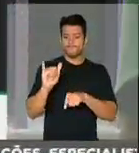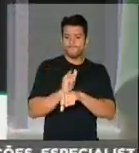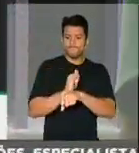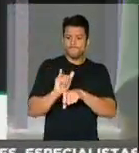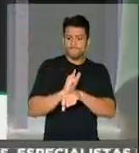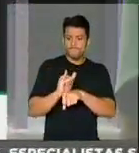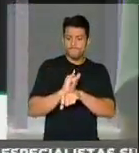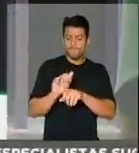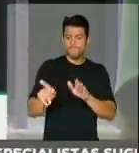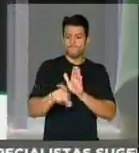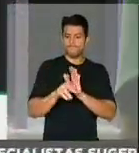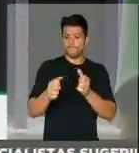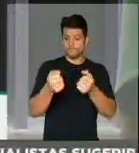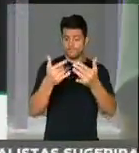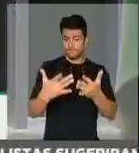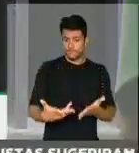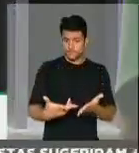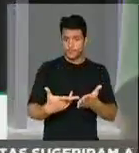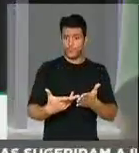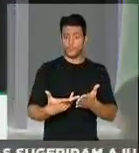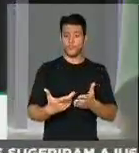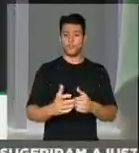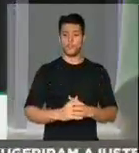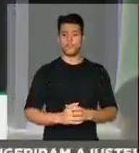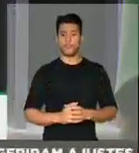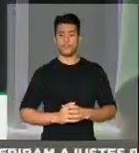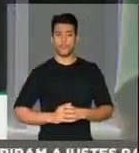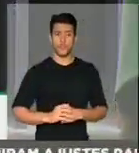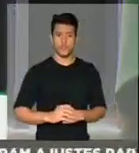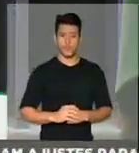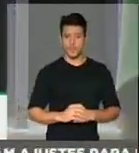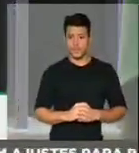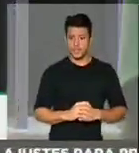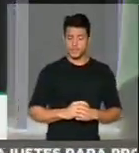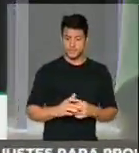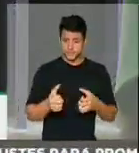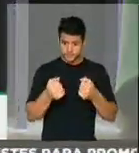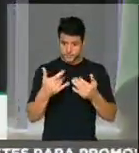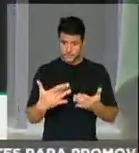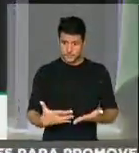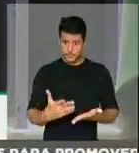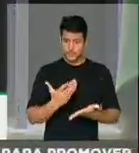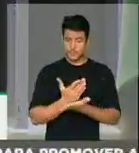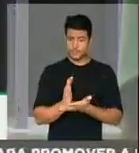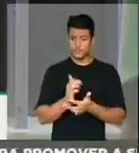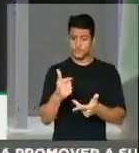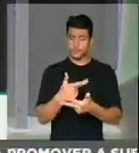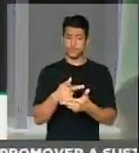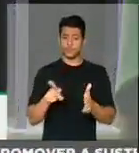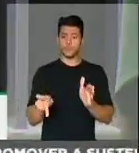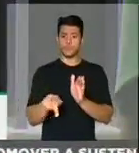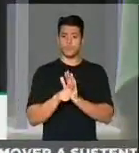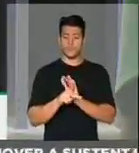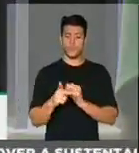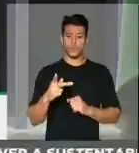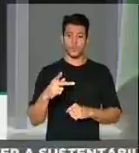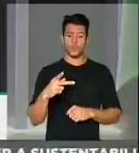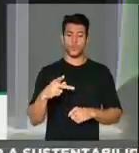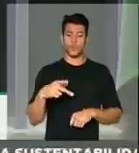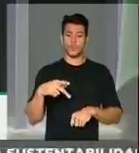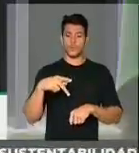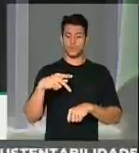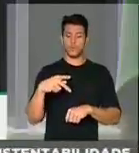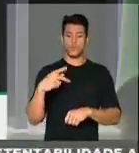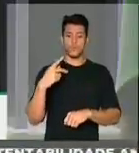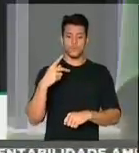para explicar esses recursos que o povo brasileiro hoje é chamado a pagar, que o povo brasileiro hoje vai ter que arcar